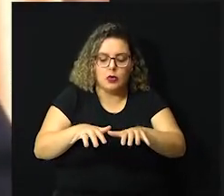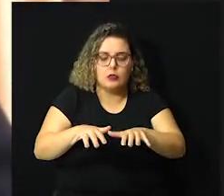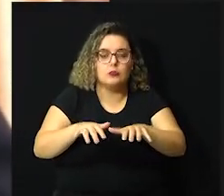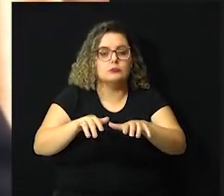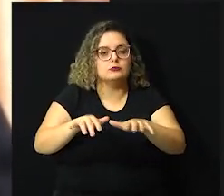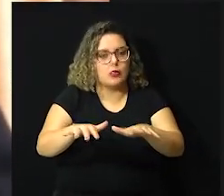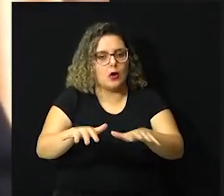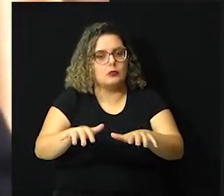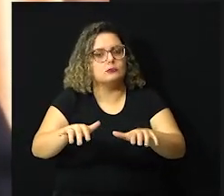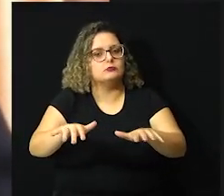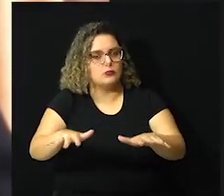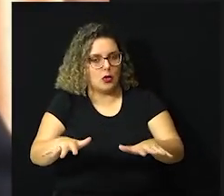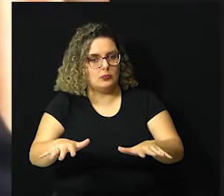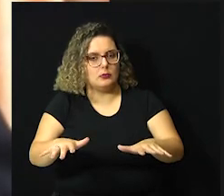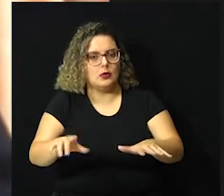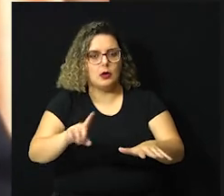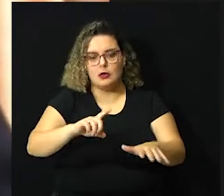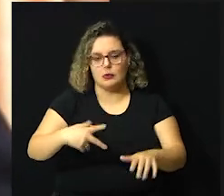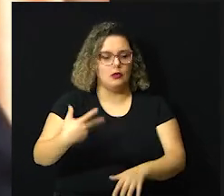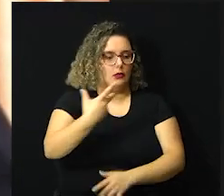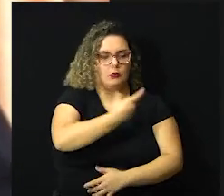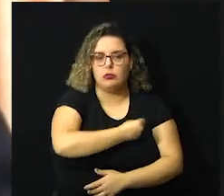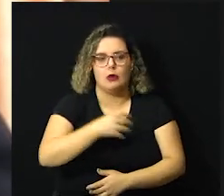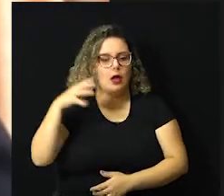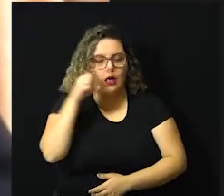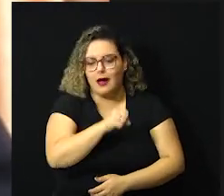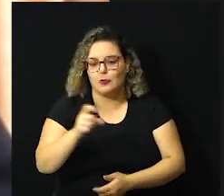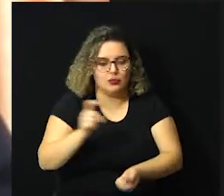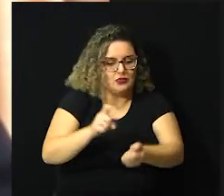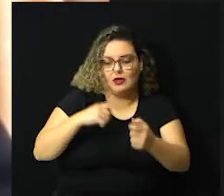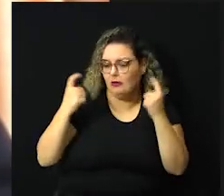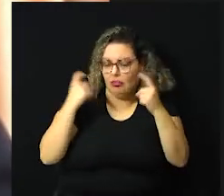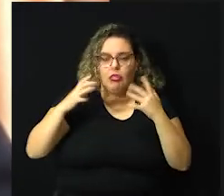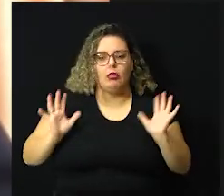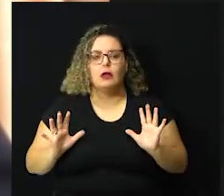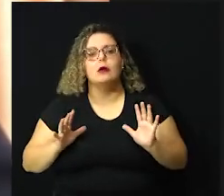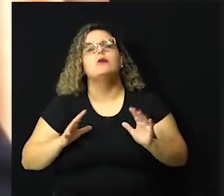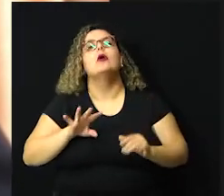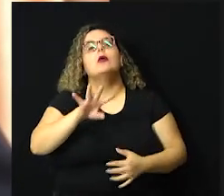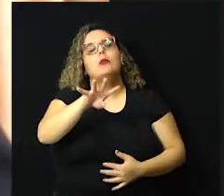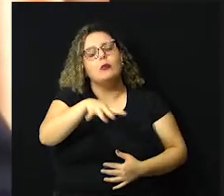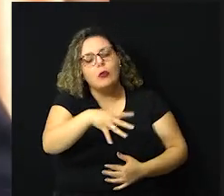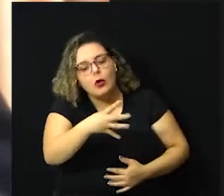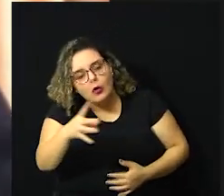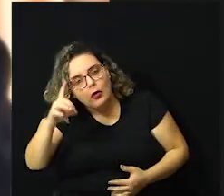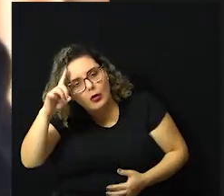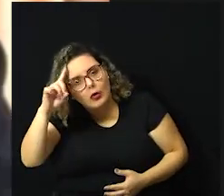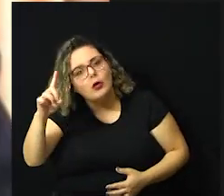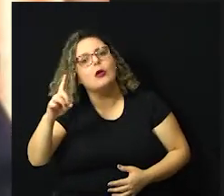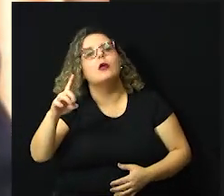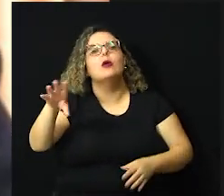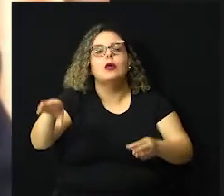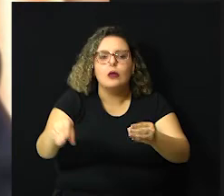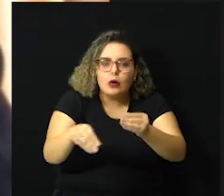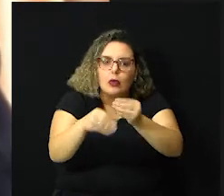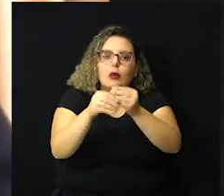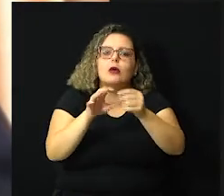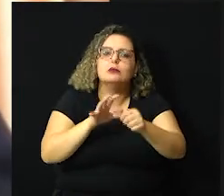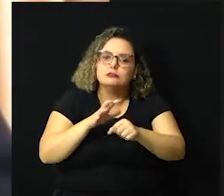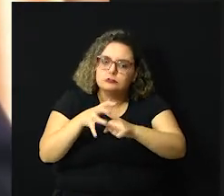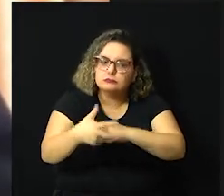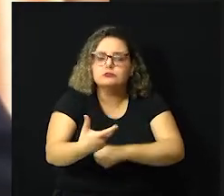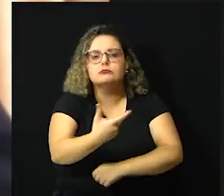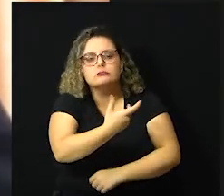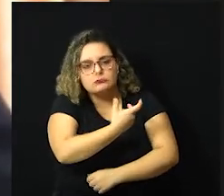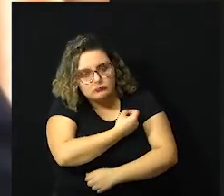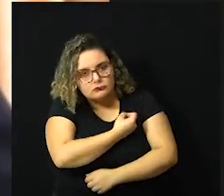leve. E aí não vai ser necessário tomar vacina de imediato, nós vamos poder programar um calendário que inclua a Covid-19 na